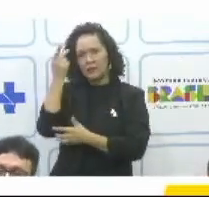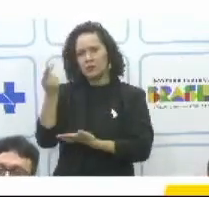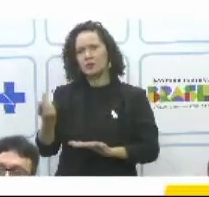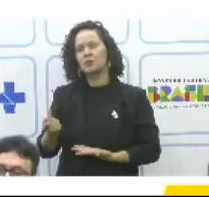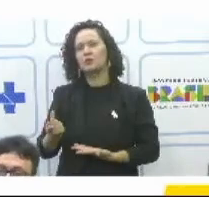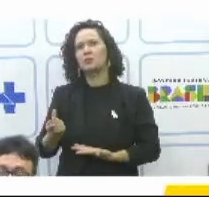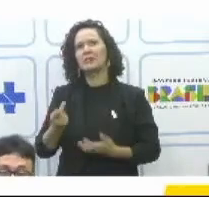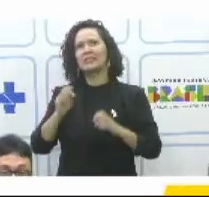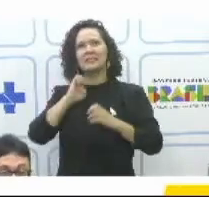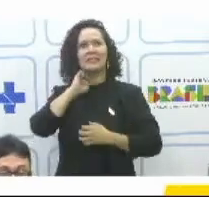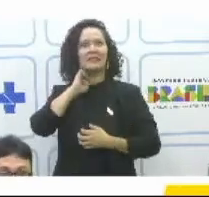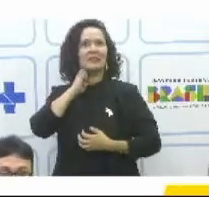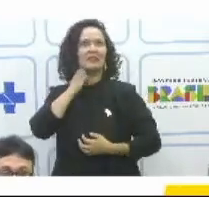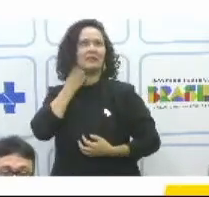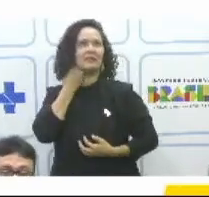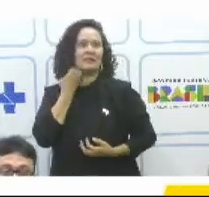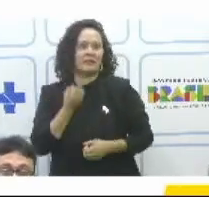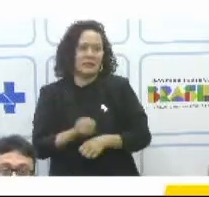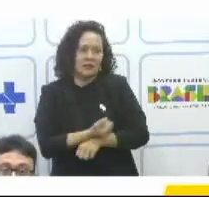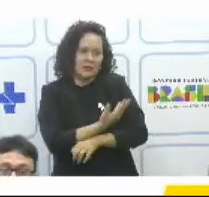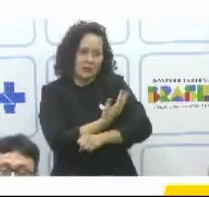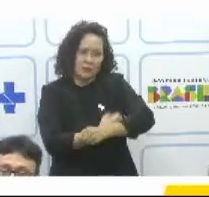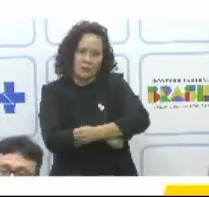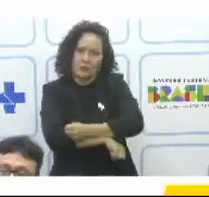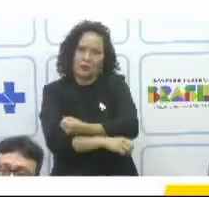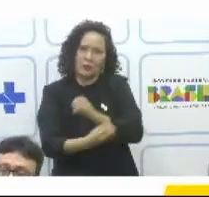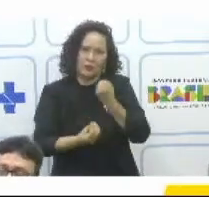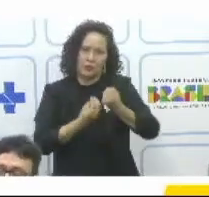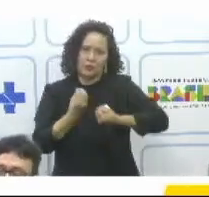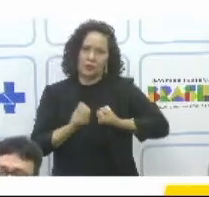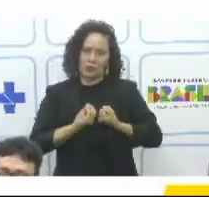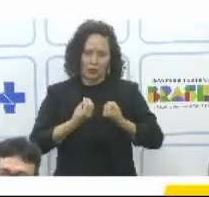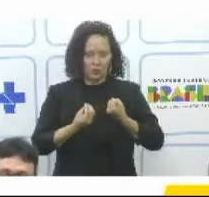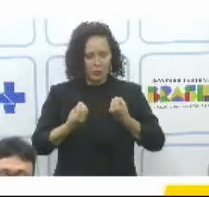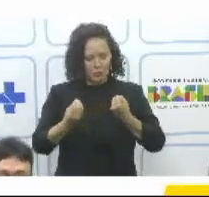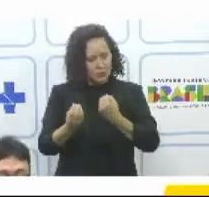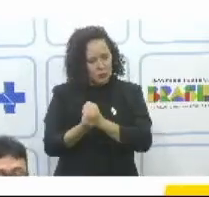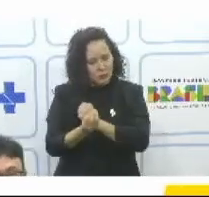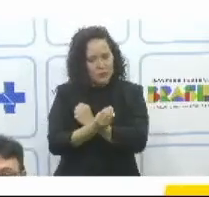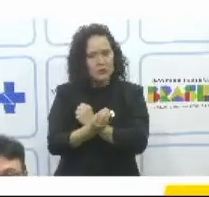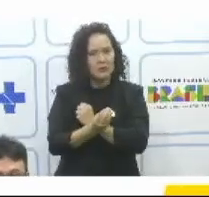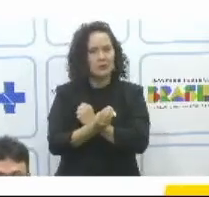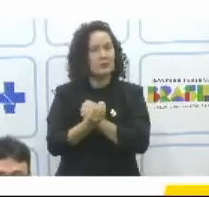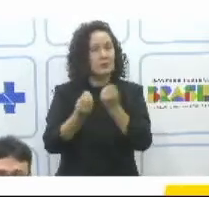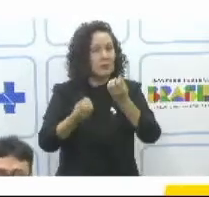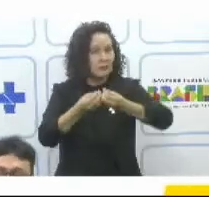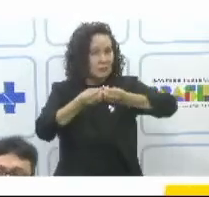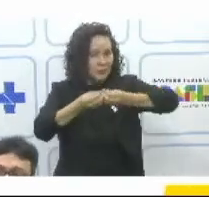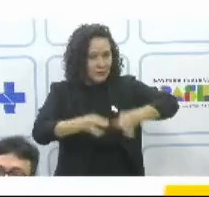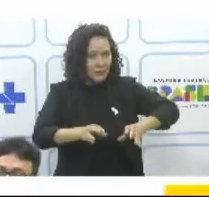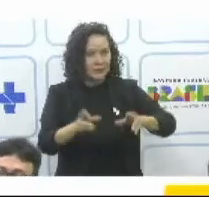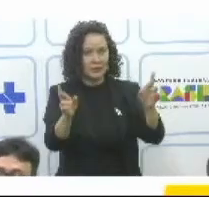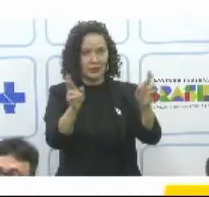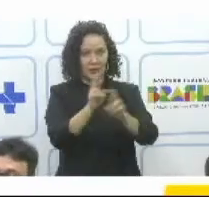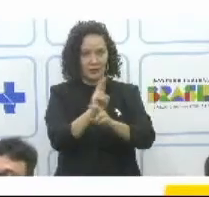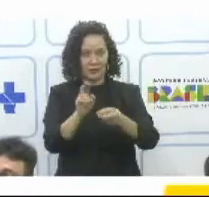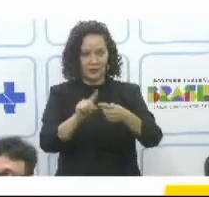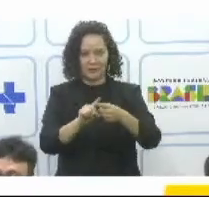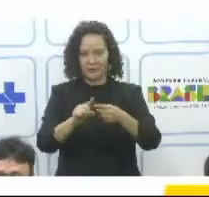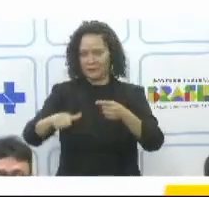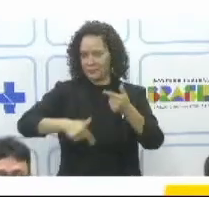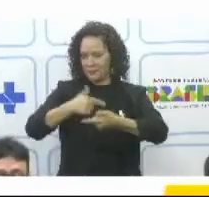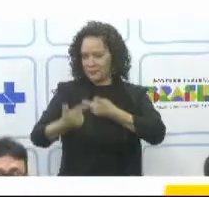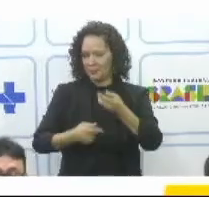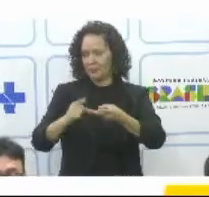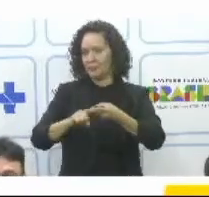do seu estresse, na gestão das suas emoções e como é que isso afeta a sua relação no espaço de trabalho, no espaço familiar,